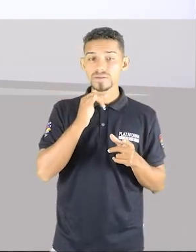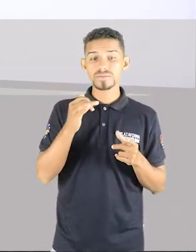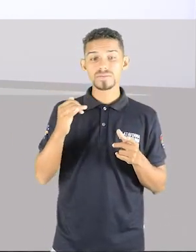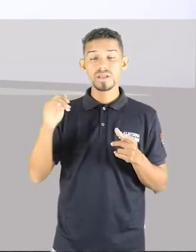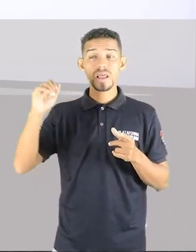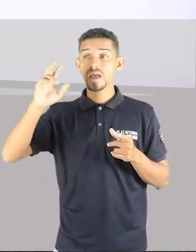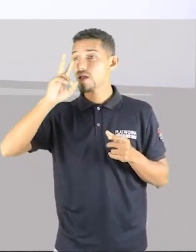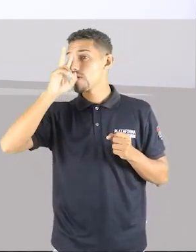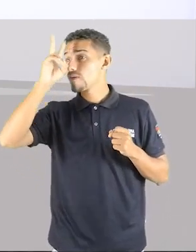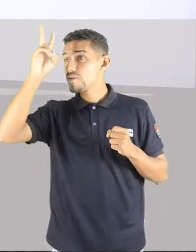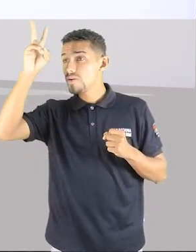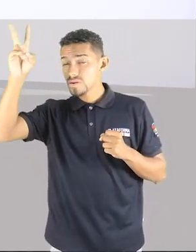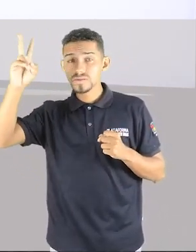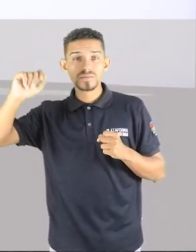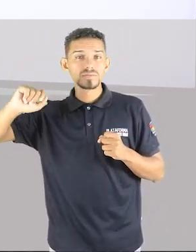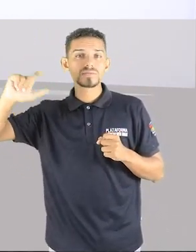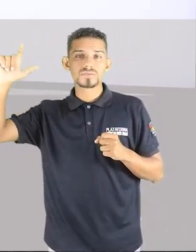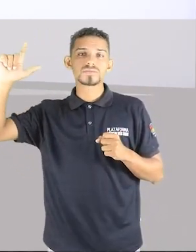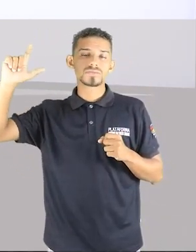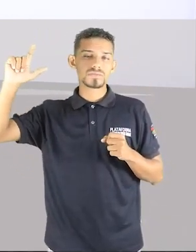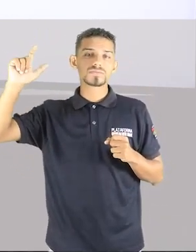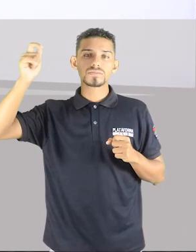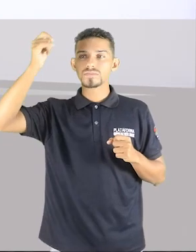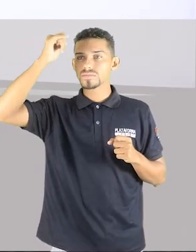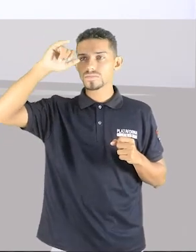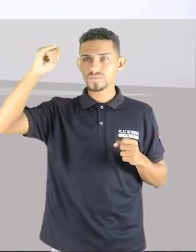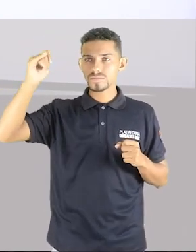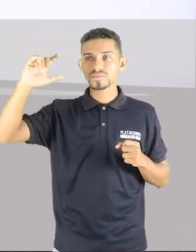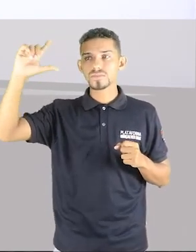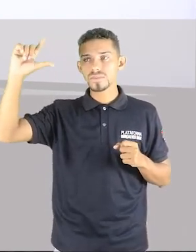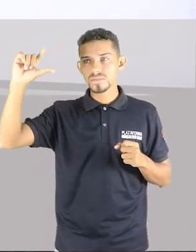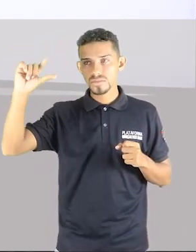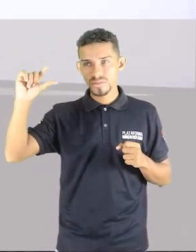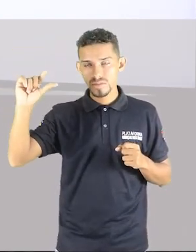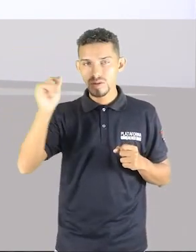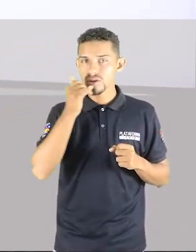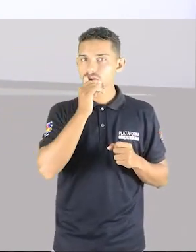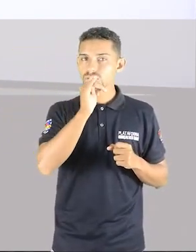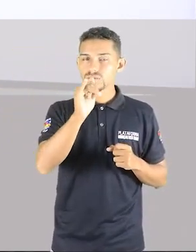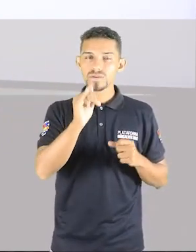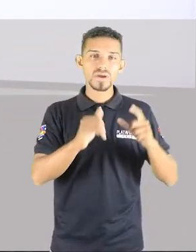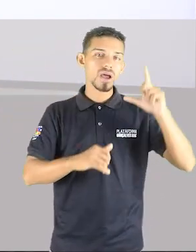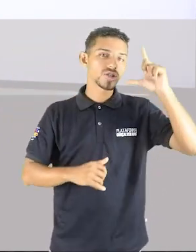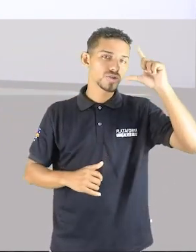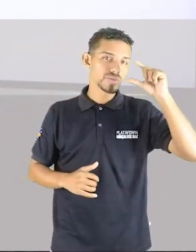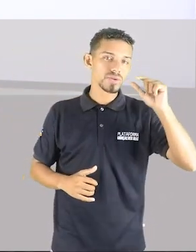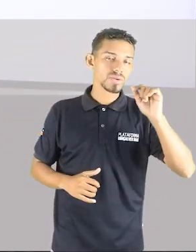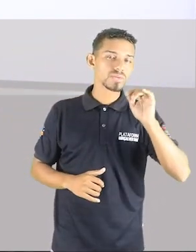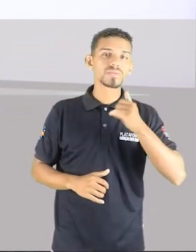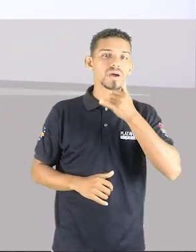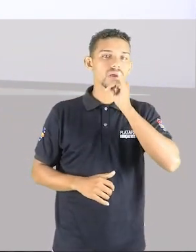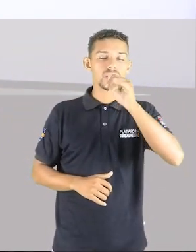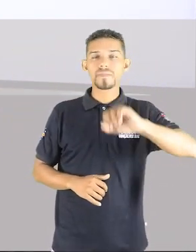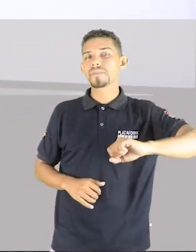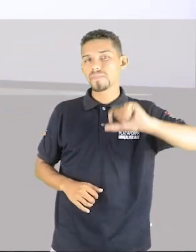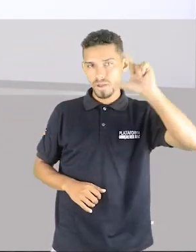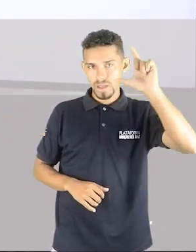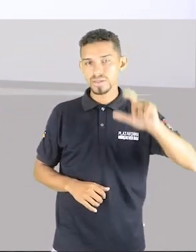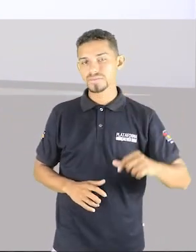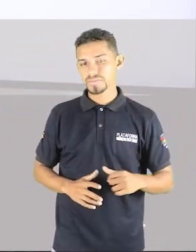lâmpada de maior resistência passa menos corrente a de menor resistência vai passar